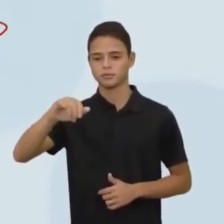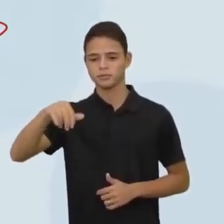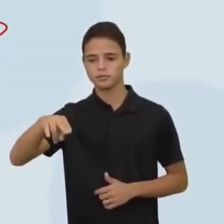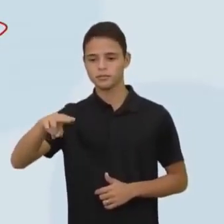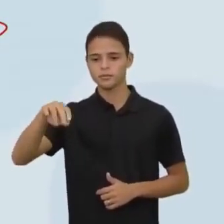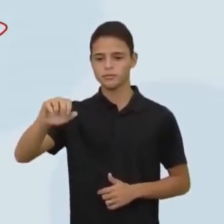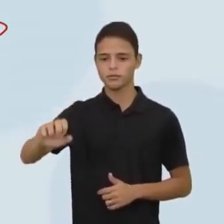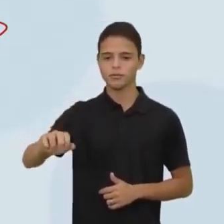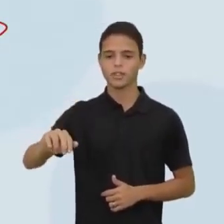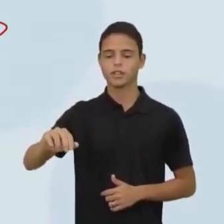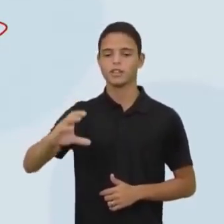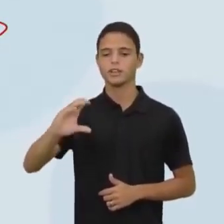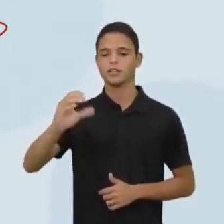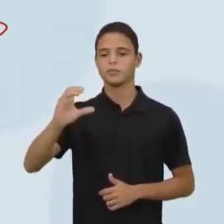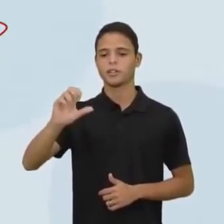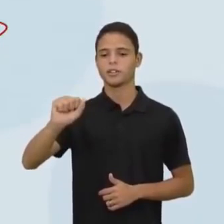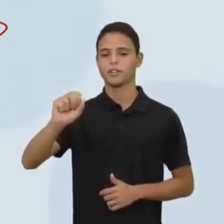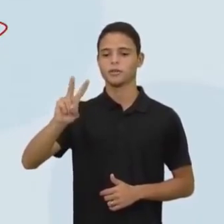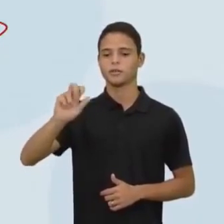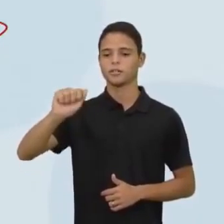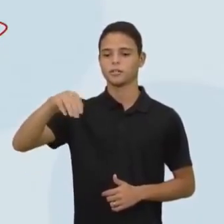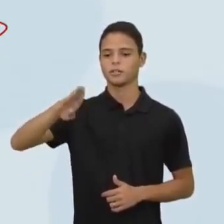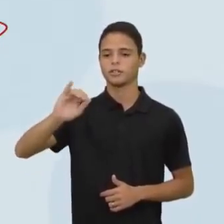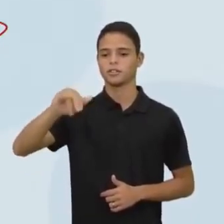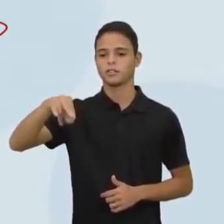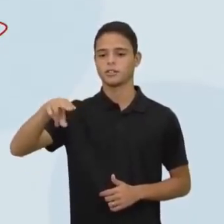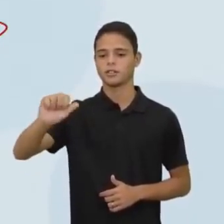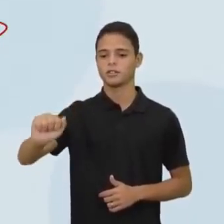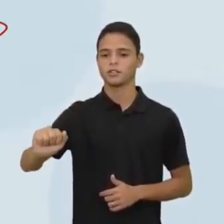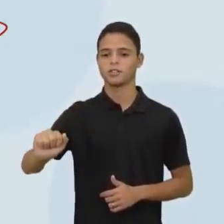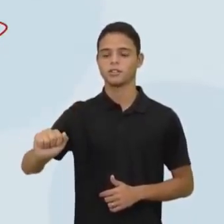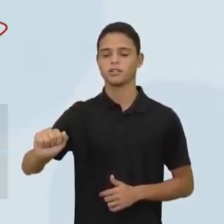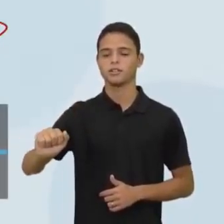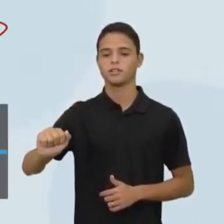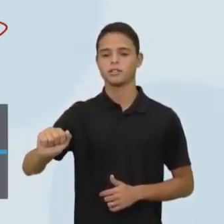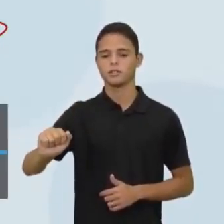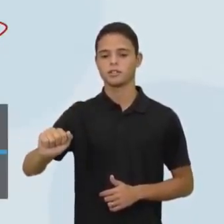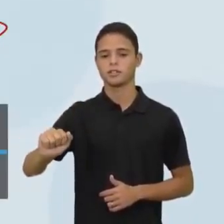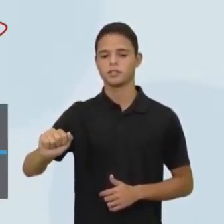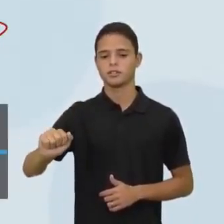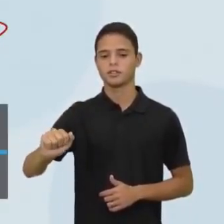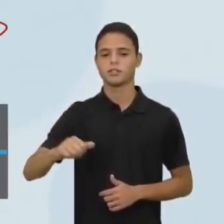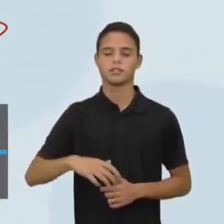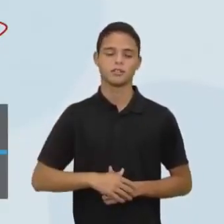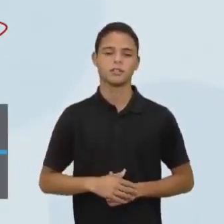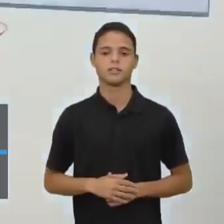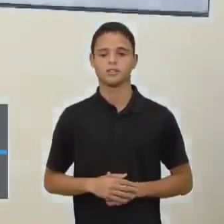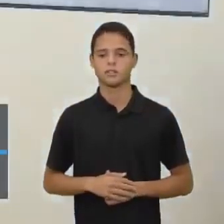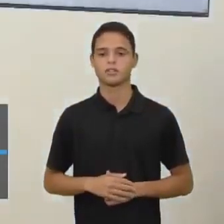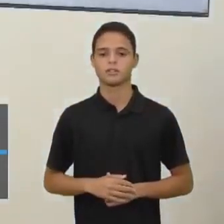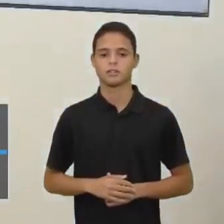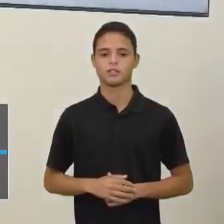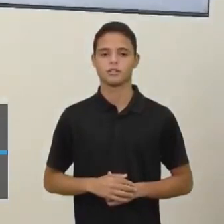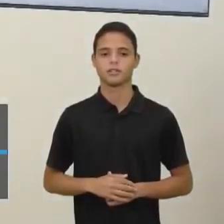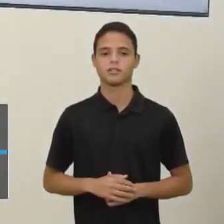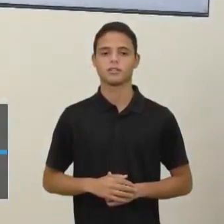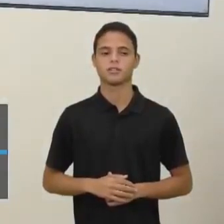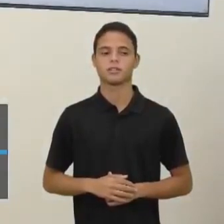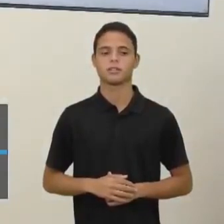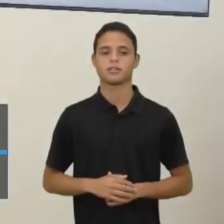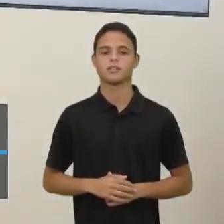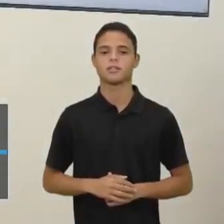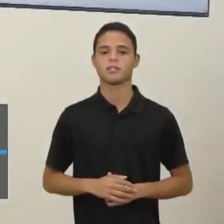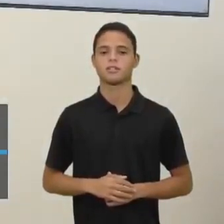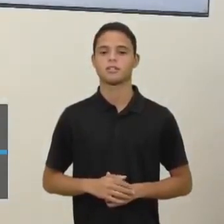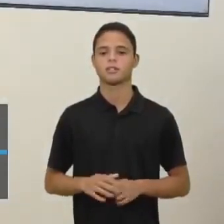formal. Bem formal, igual a gente faz aqui na aula, né? Bom dia, pessoal. É um imenso prazer compartilhar toda essa aula com vocês,